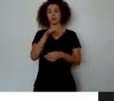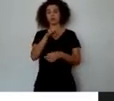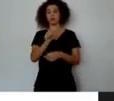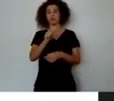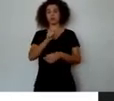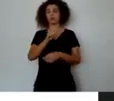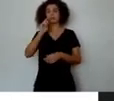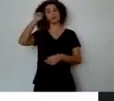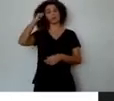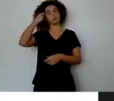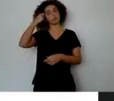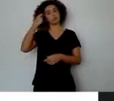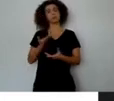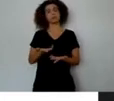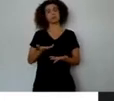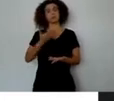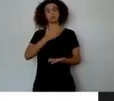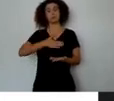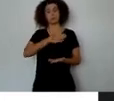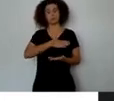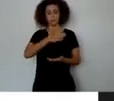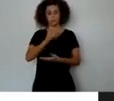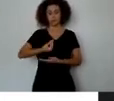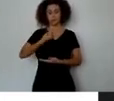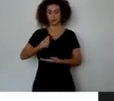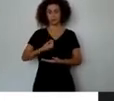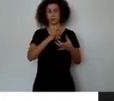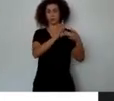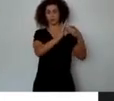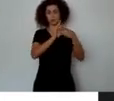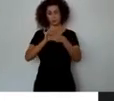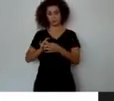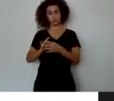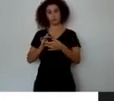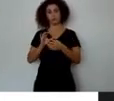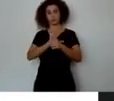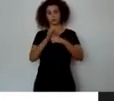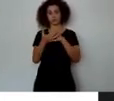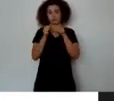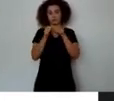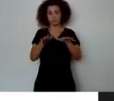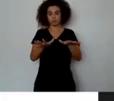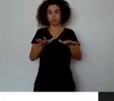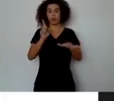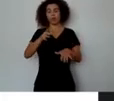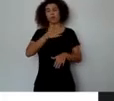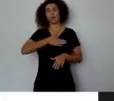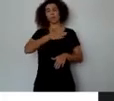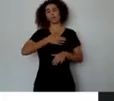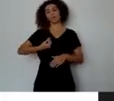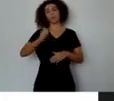E participado, principalmente nos últimos dias, né? Nesse contexto de pandemia, de eventos como esse, assim, é um prazer estar,